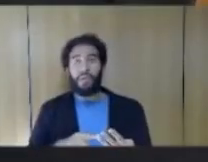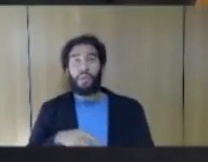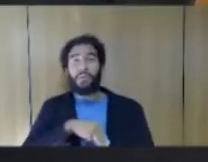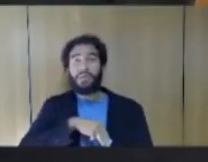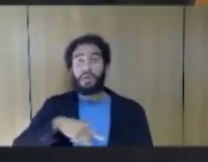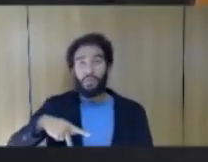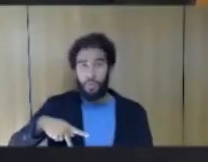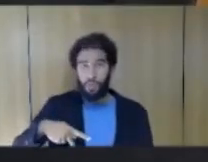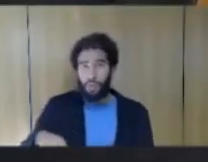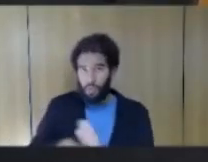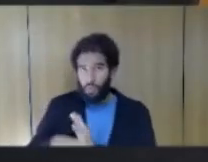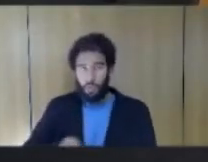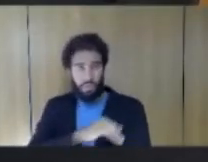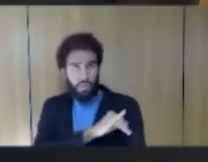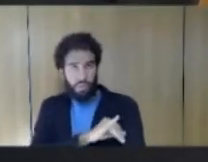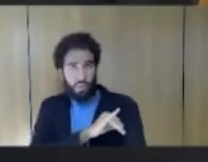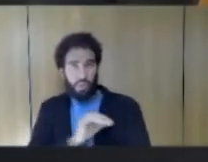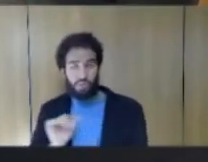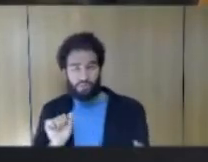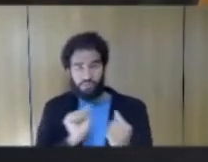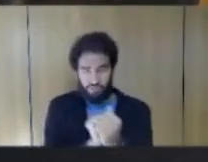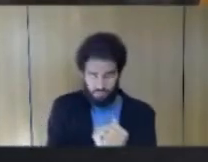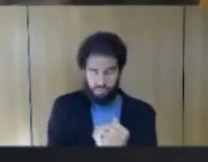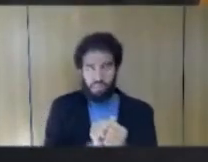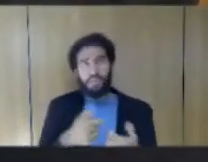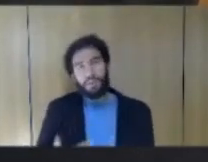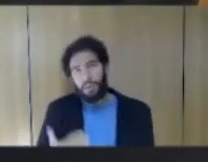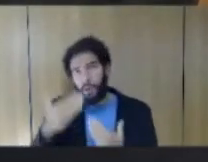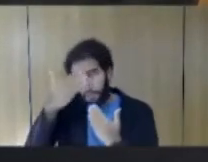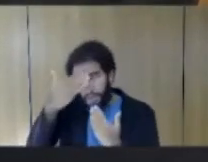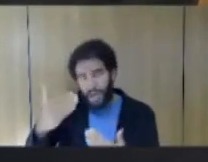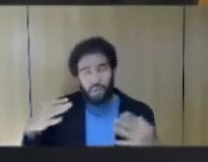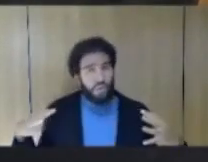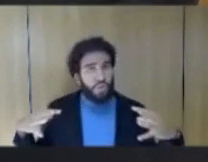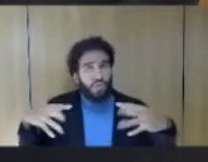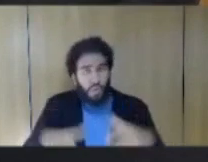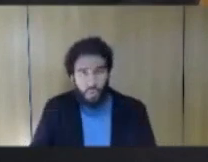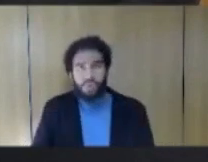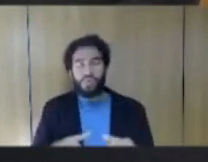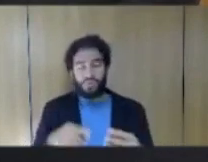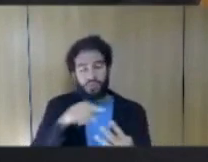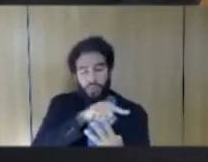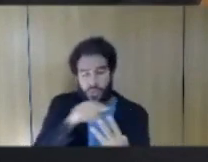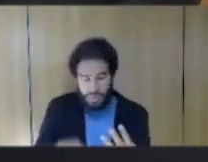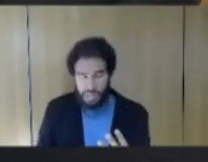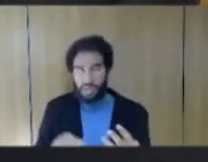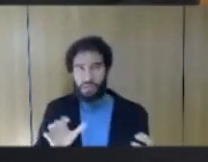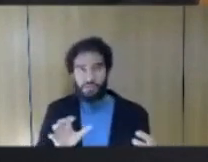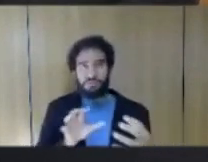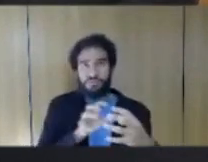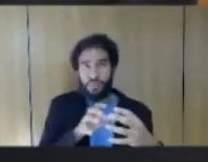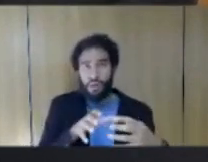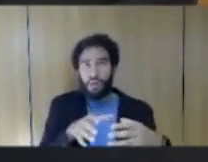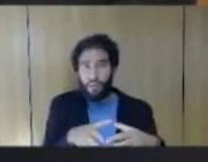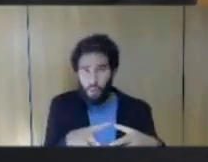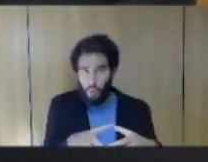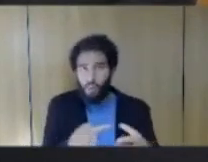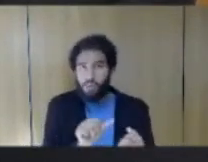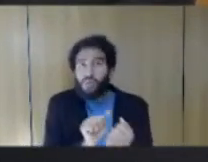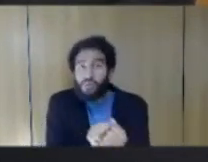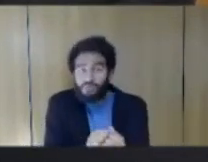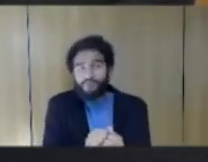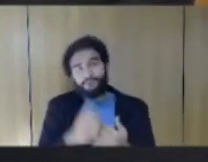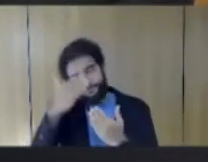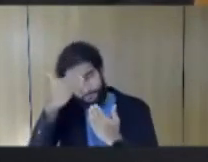e eu começo exatamente agradecendo a todas as equipes tanto da Polícia Federal quanto da polícia penal Federal